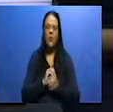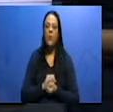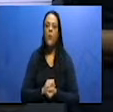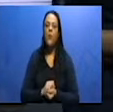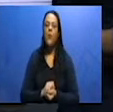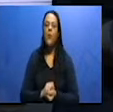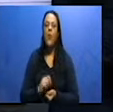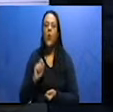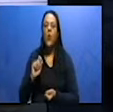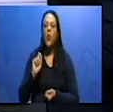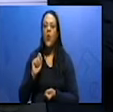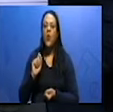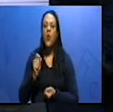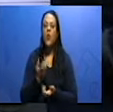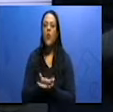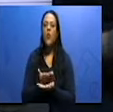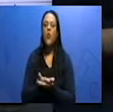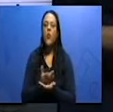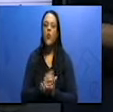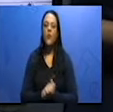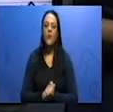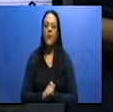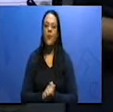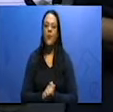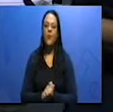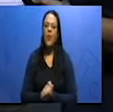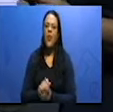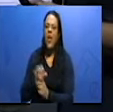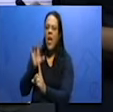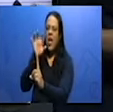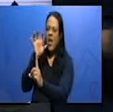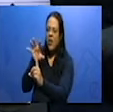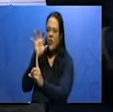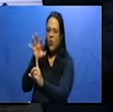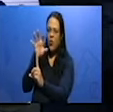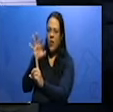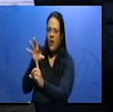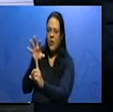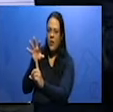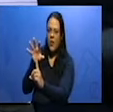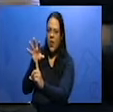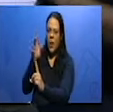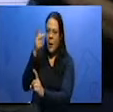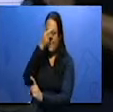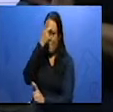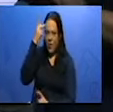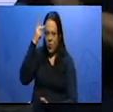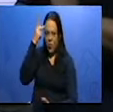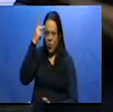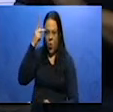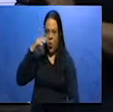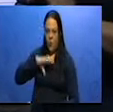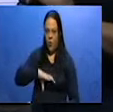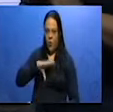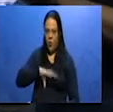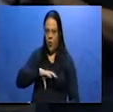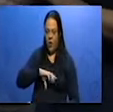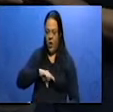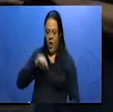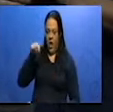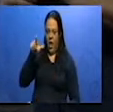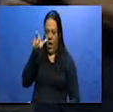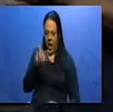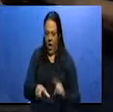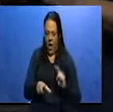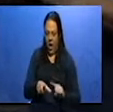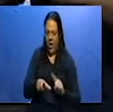vamos estudar? Nós vamos estudar sobre a influência dos portugueses no continente africano. Olha a